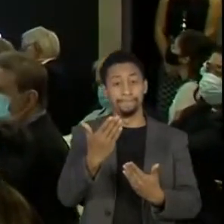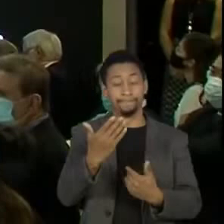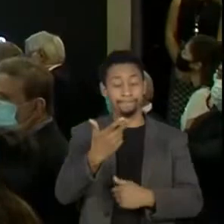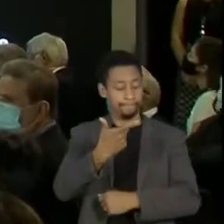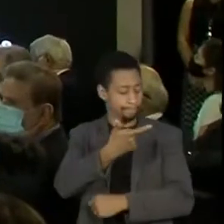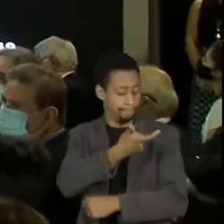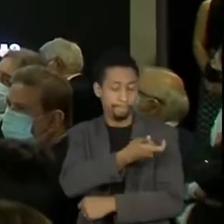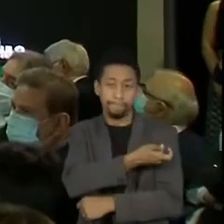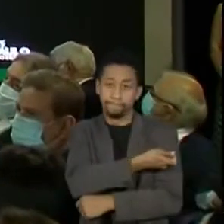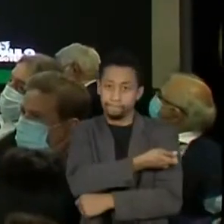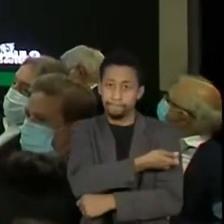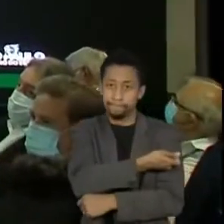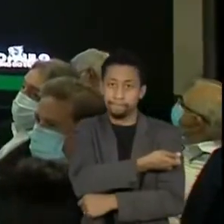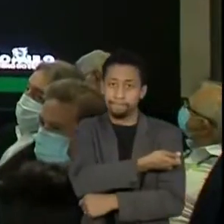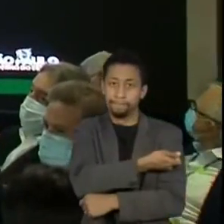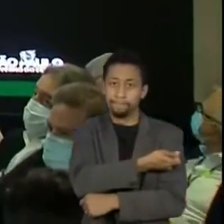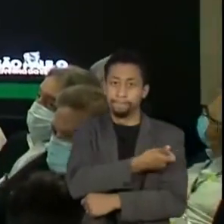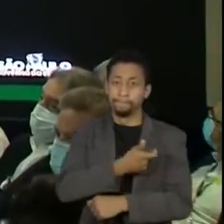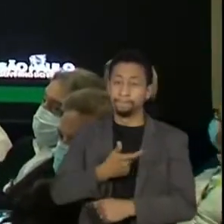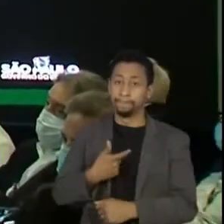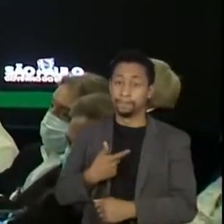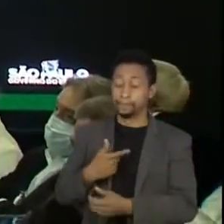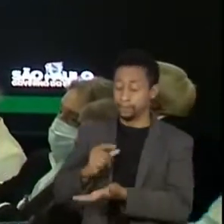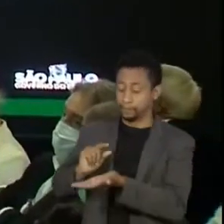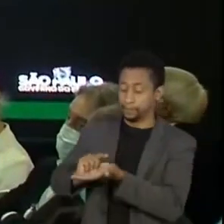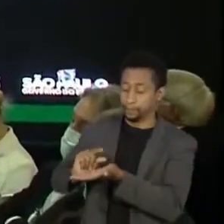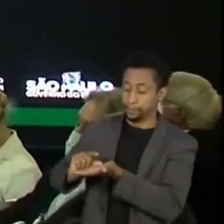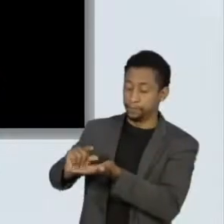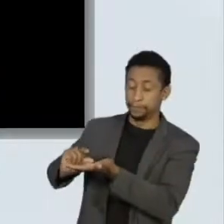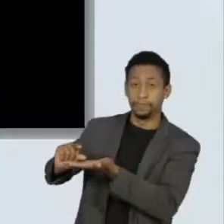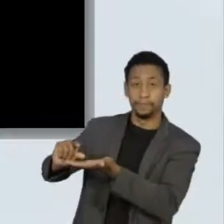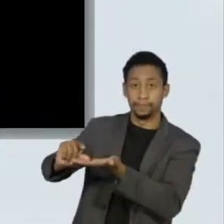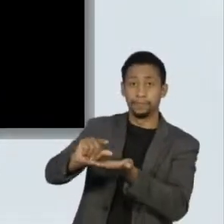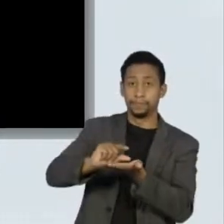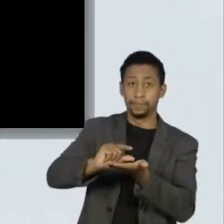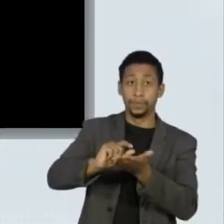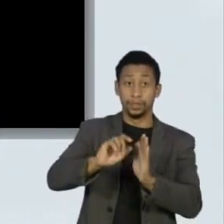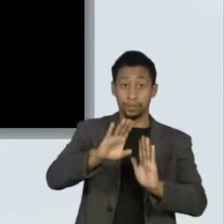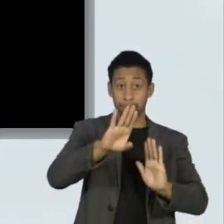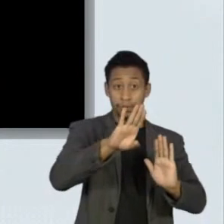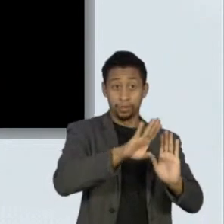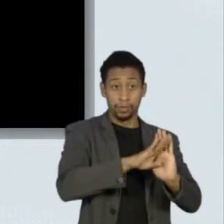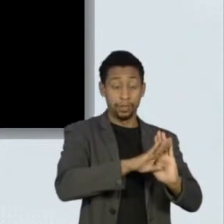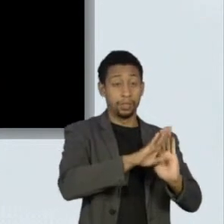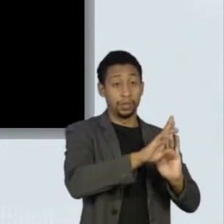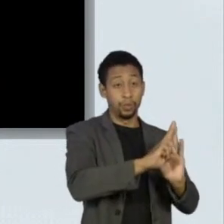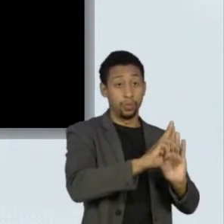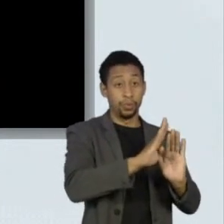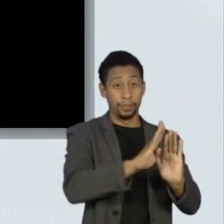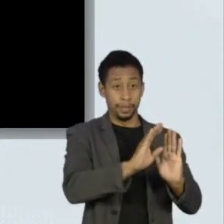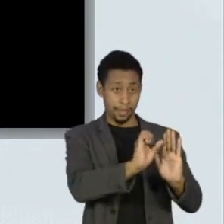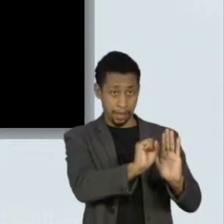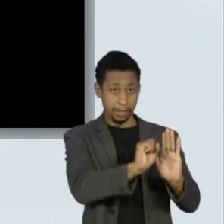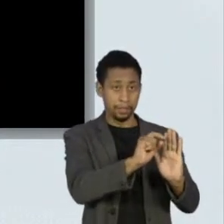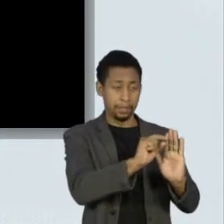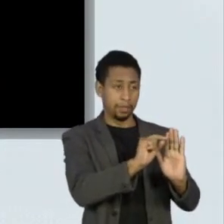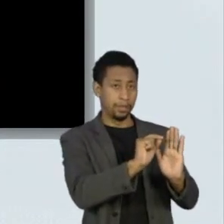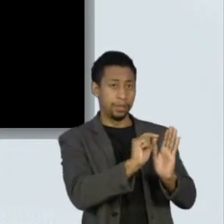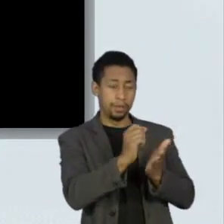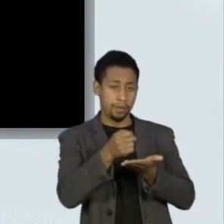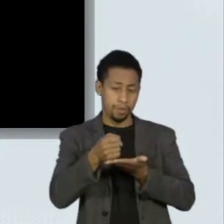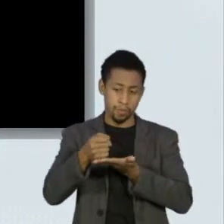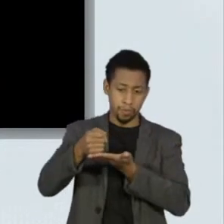vacinas, elas chegam à prateleira dos postos de saúde, ao braço das pessoas, graças ao